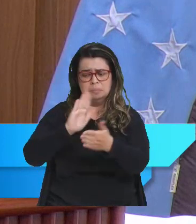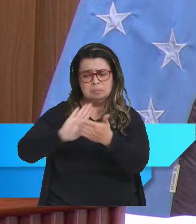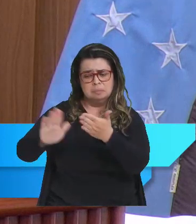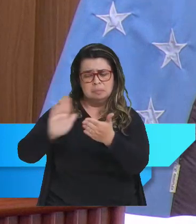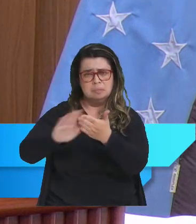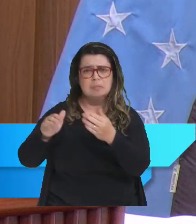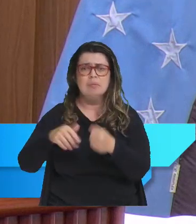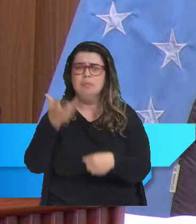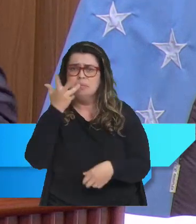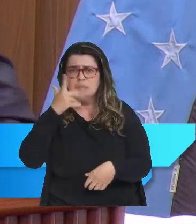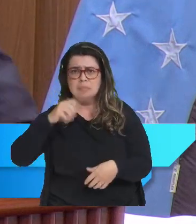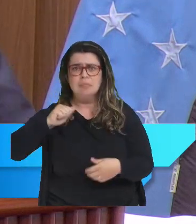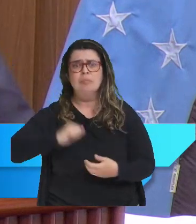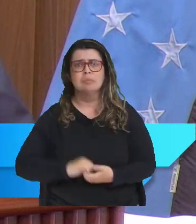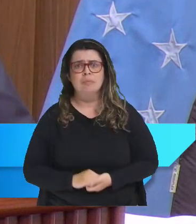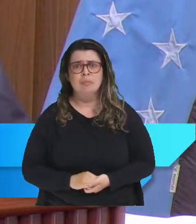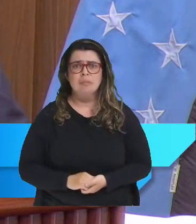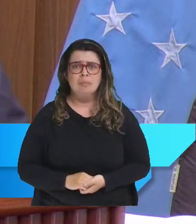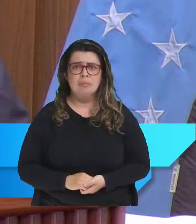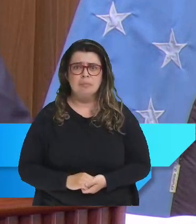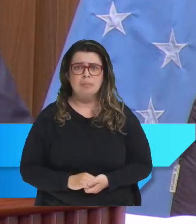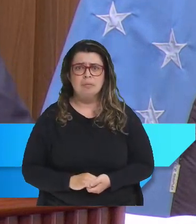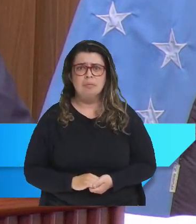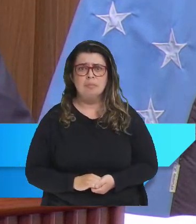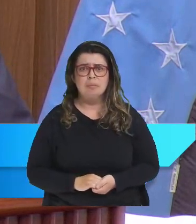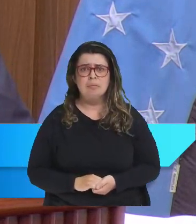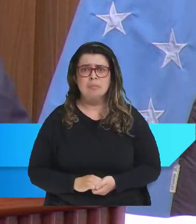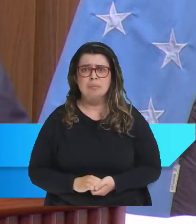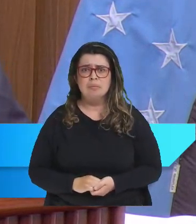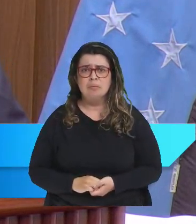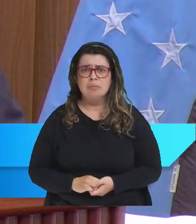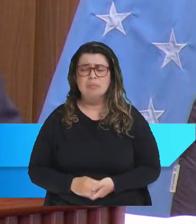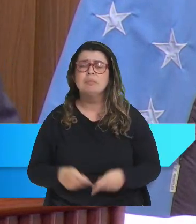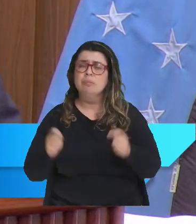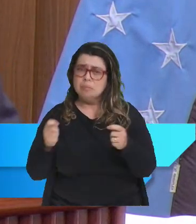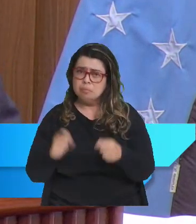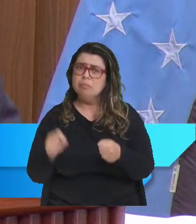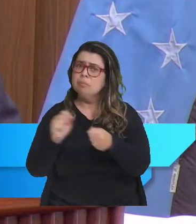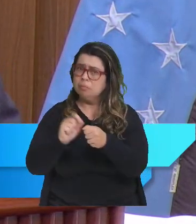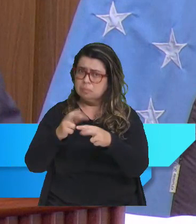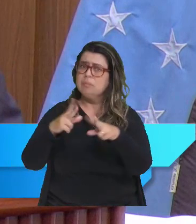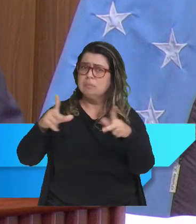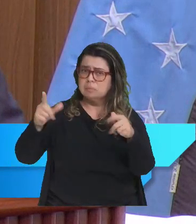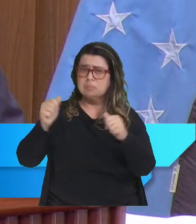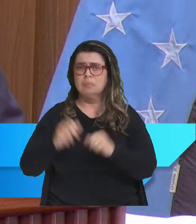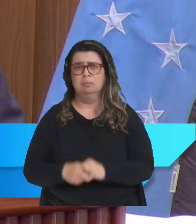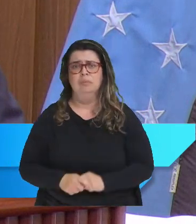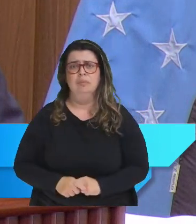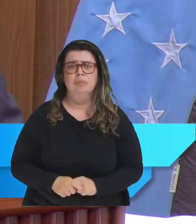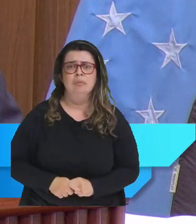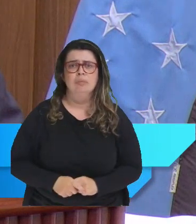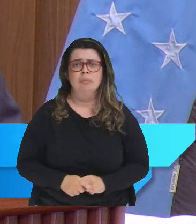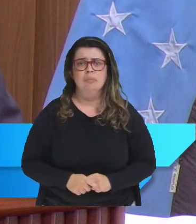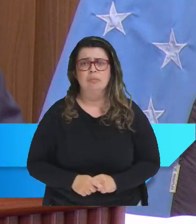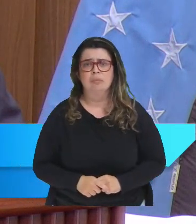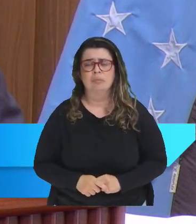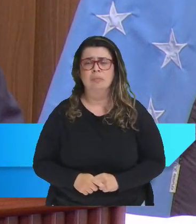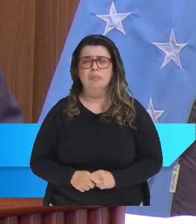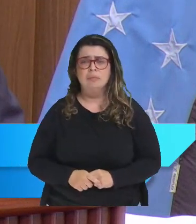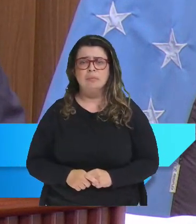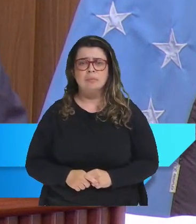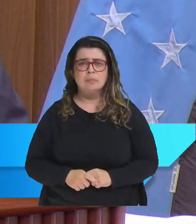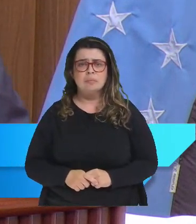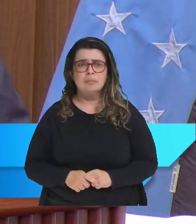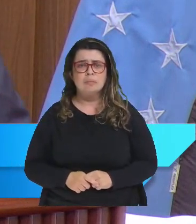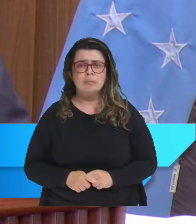situação que está se arrastando e que precisa de uma providência, precisa ali de uma